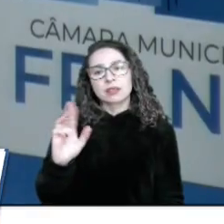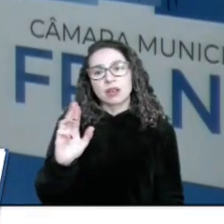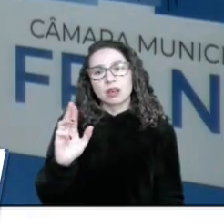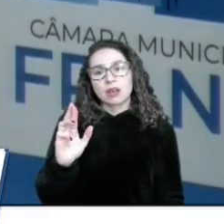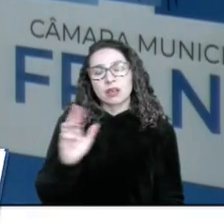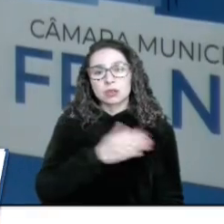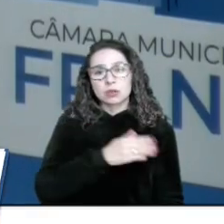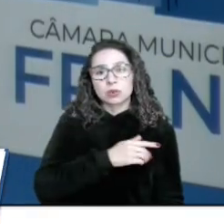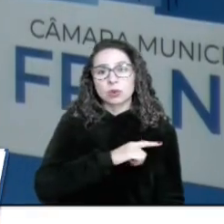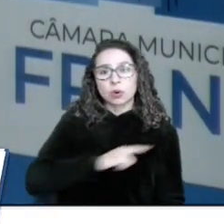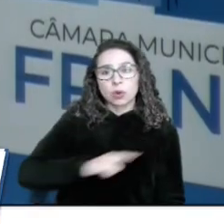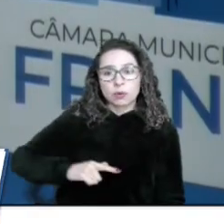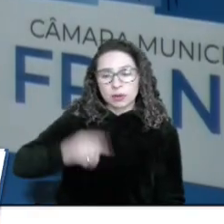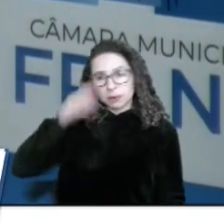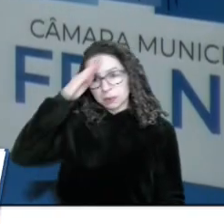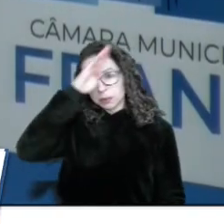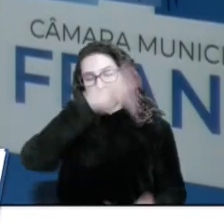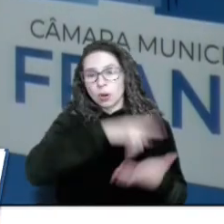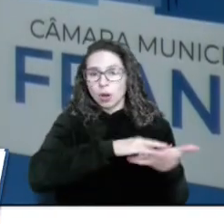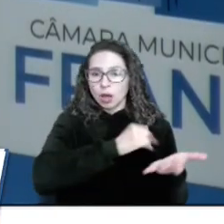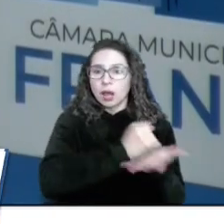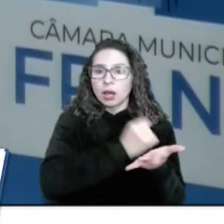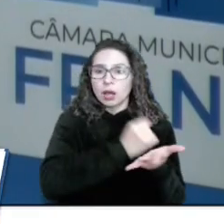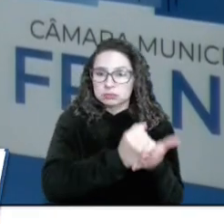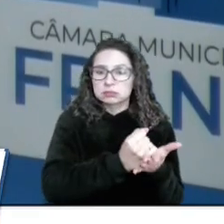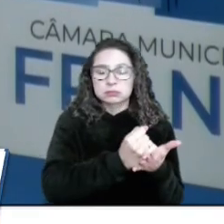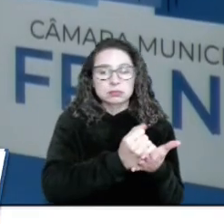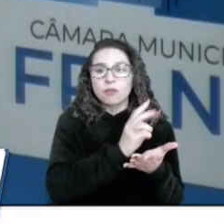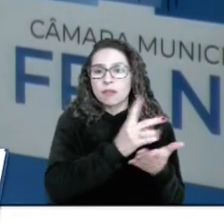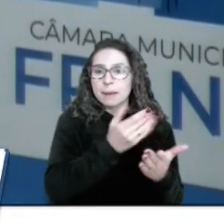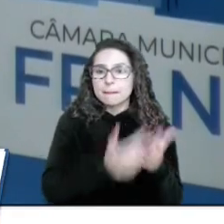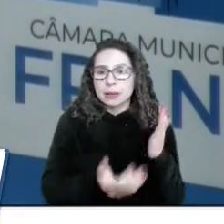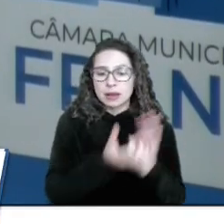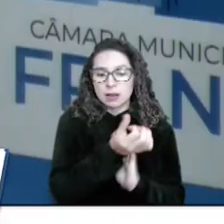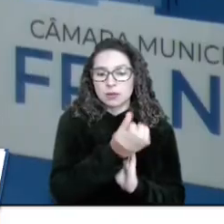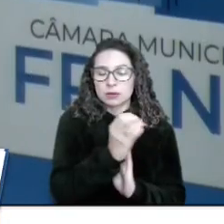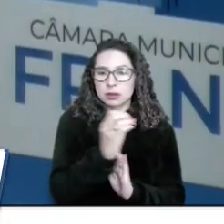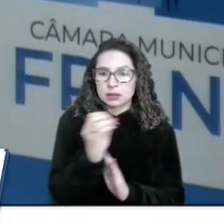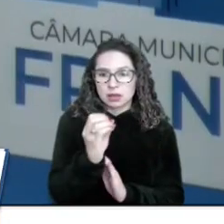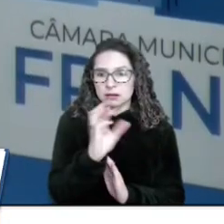ele registrava e não perdia esses R$600.